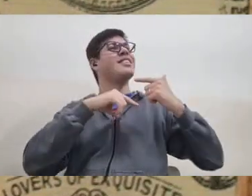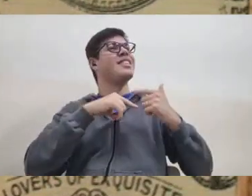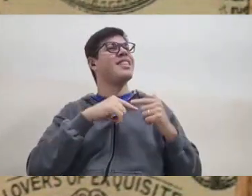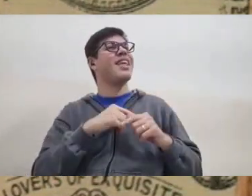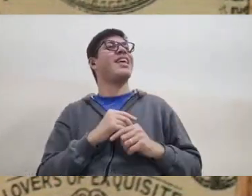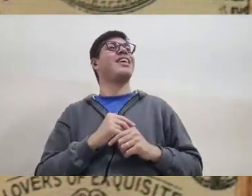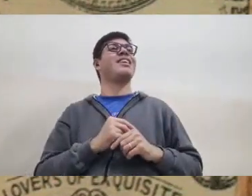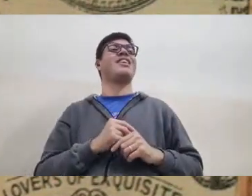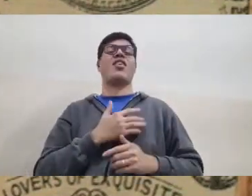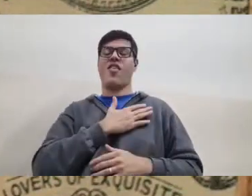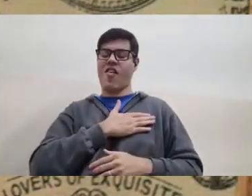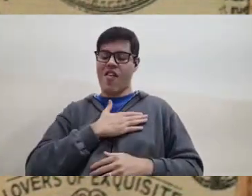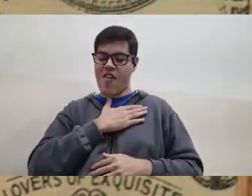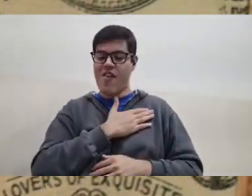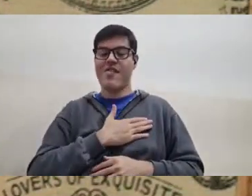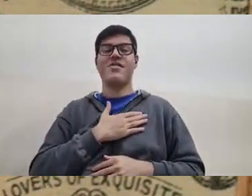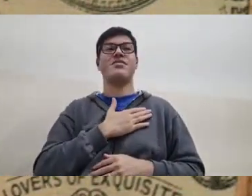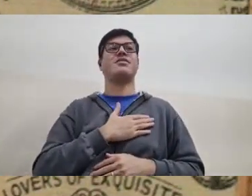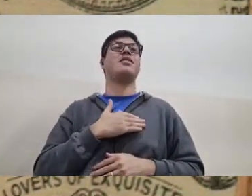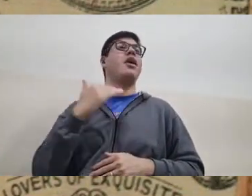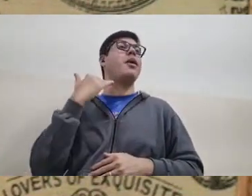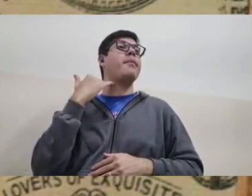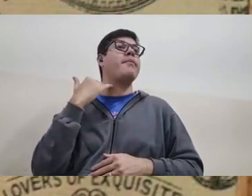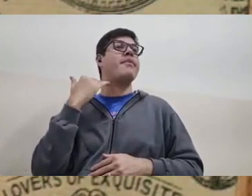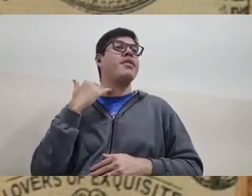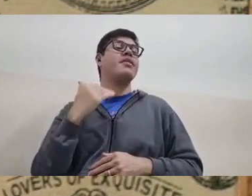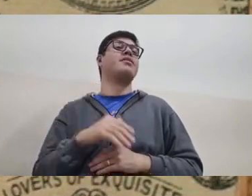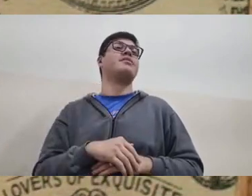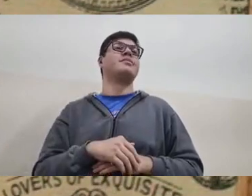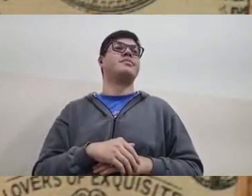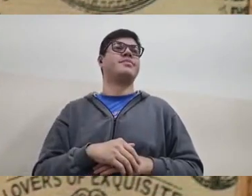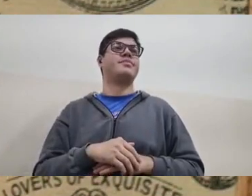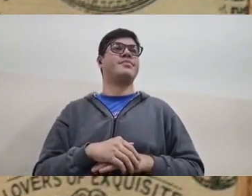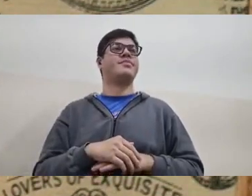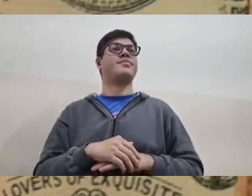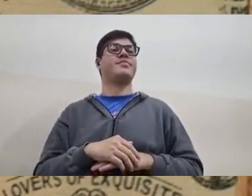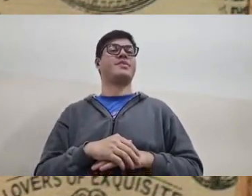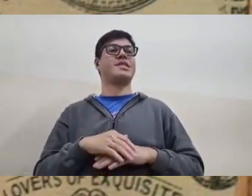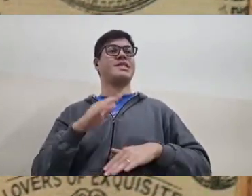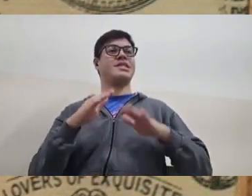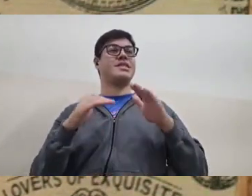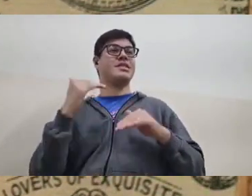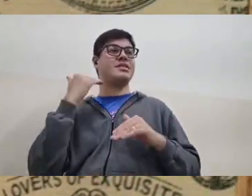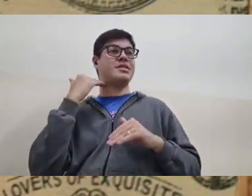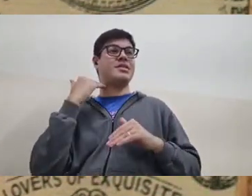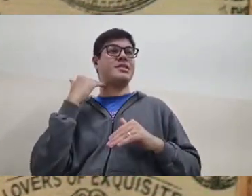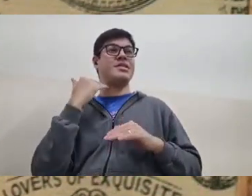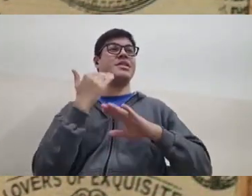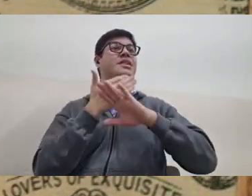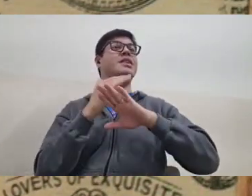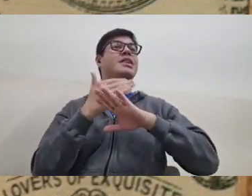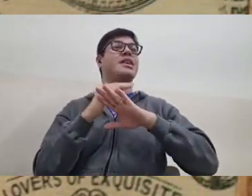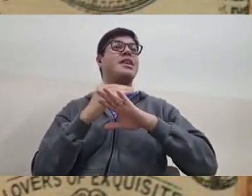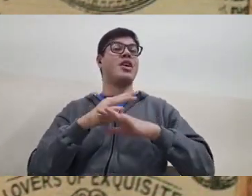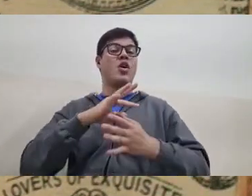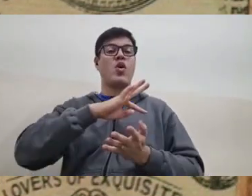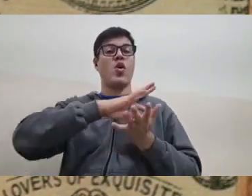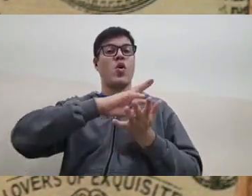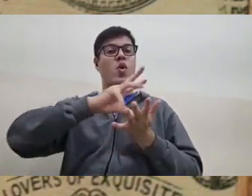também a palavra confiável trabalho no banco você sabe que o banco bancário foi treinado